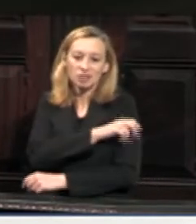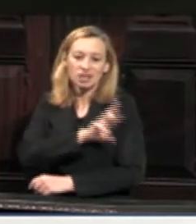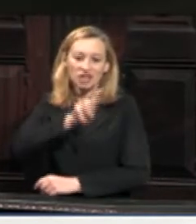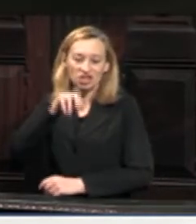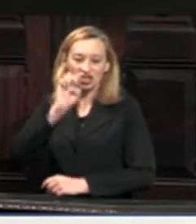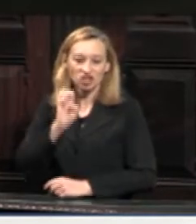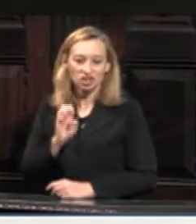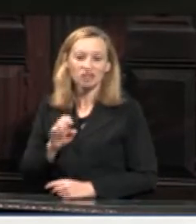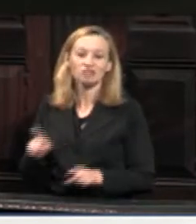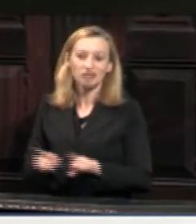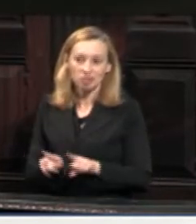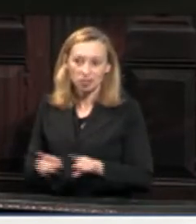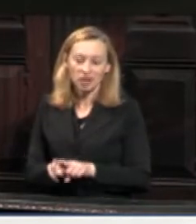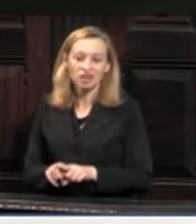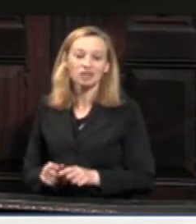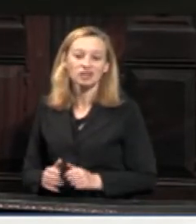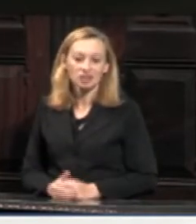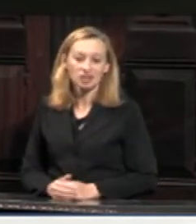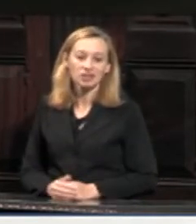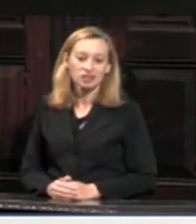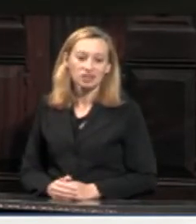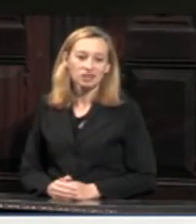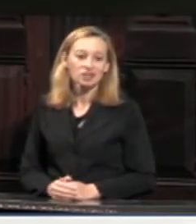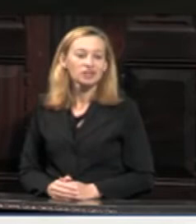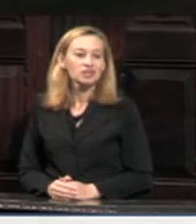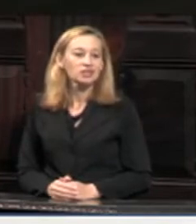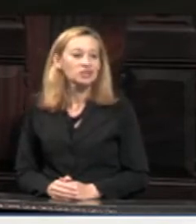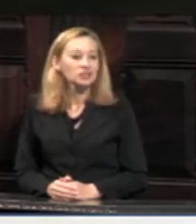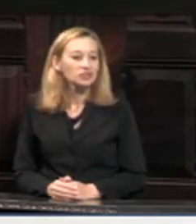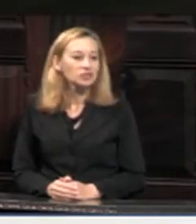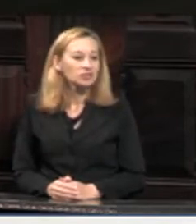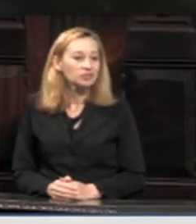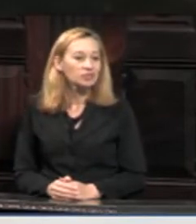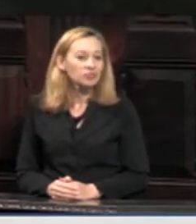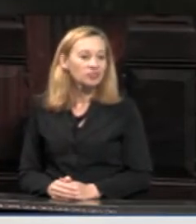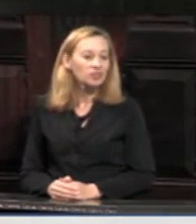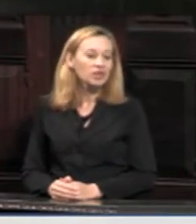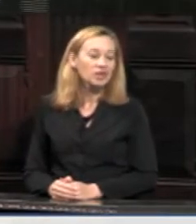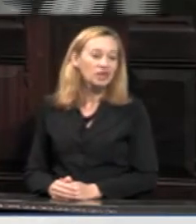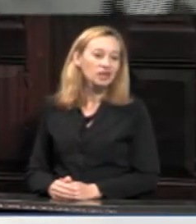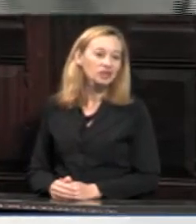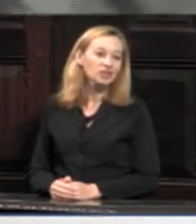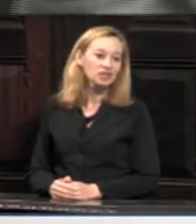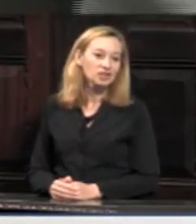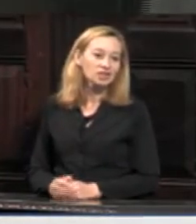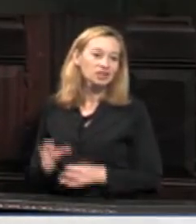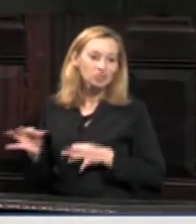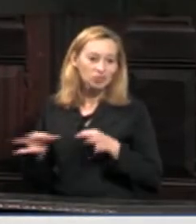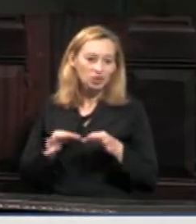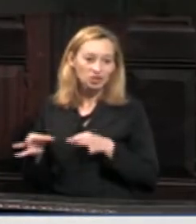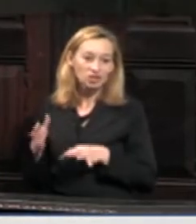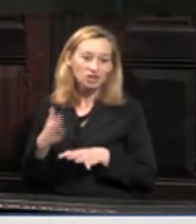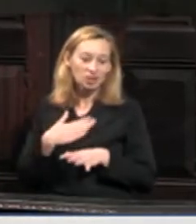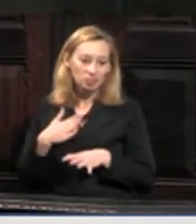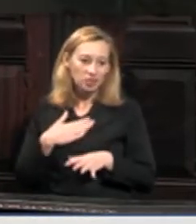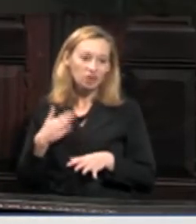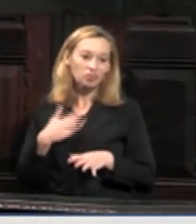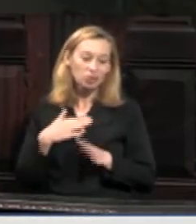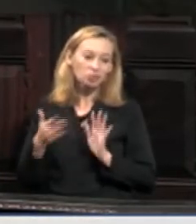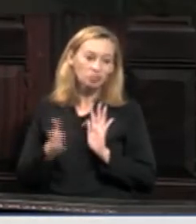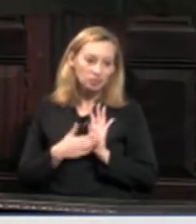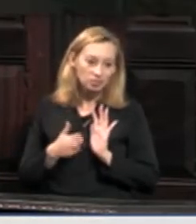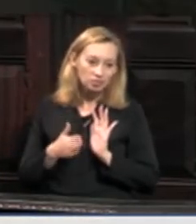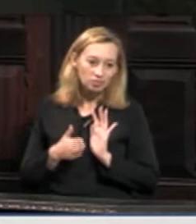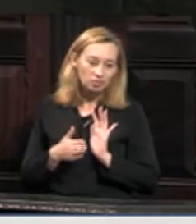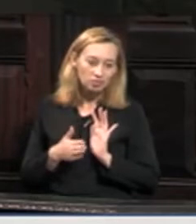coordenação colegiada do Fórum Permanente de Diálogo com as Mulheres Negras da Alerj. Na realidade, o projeto é meu. Eu que pedi a todos os